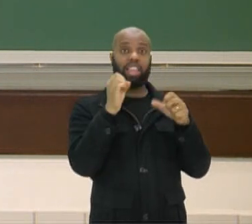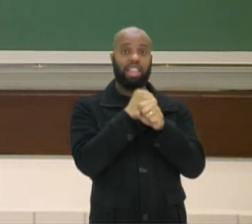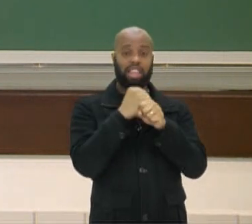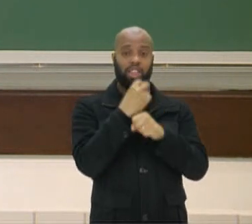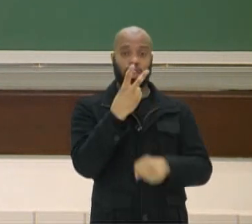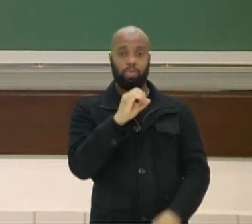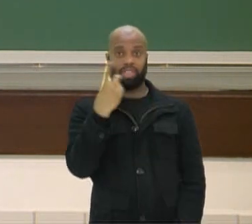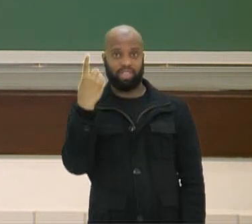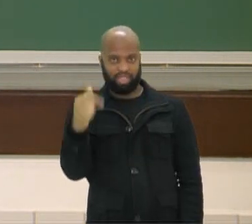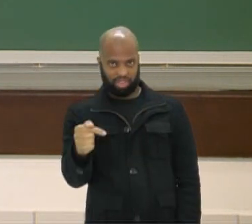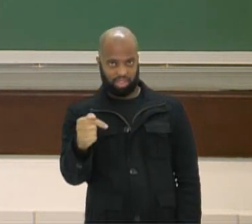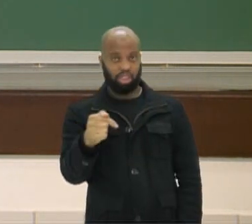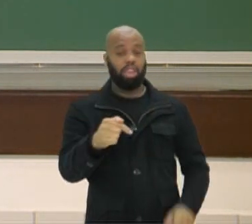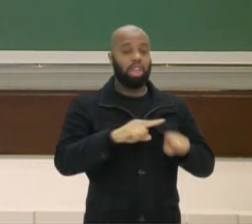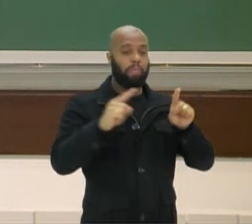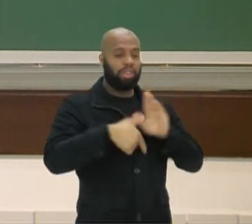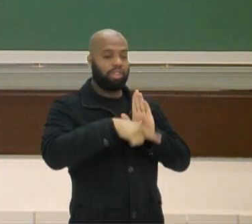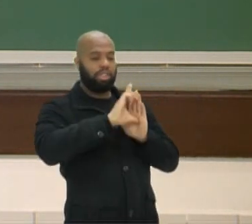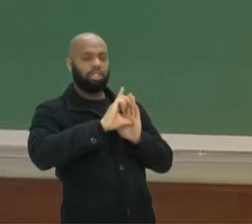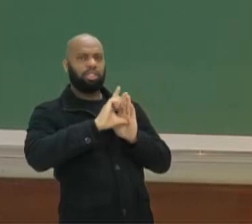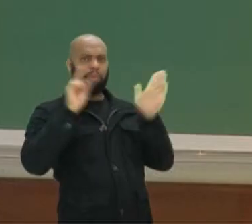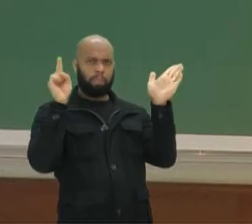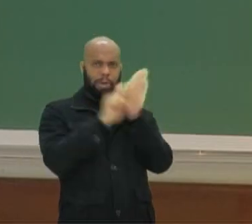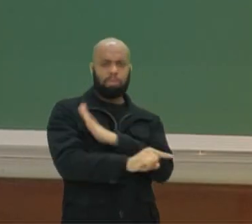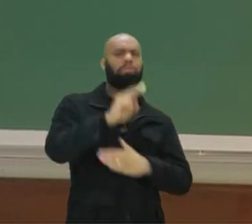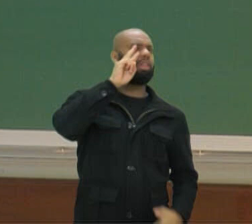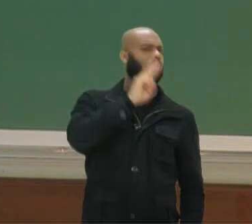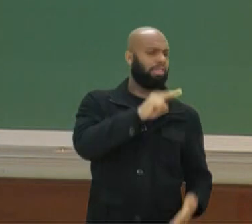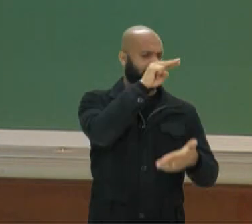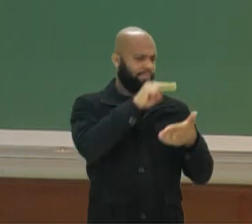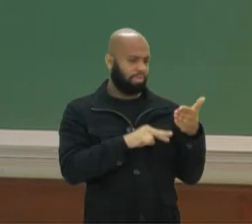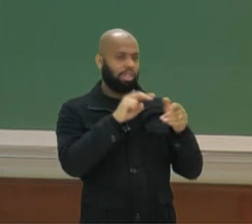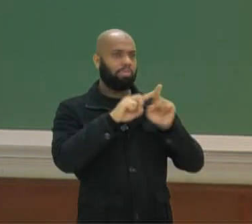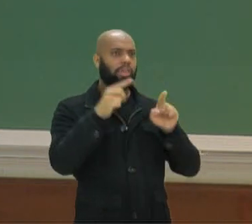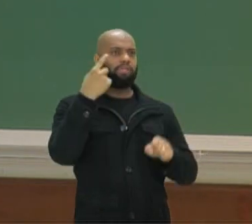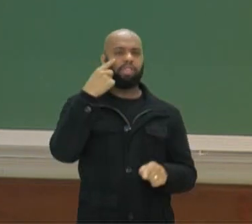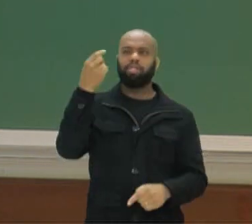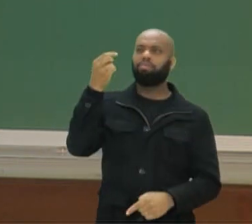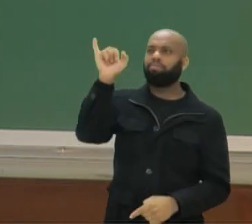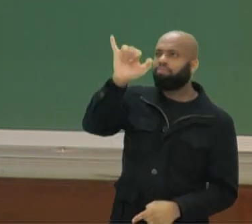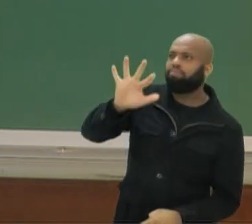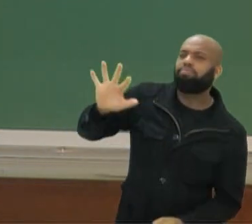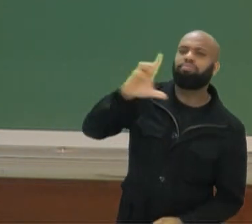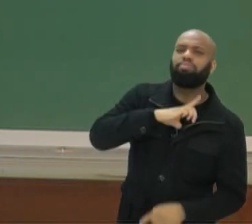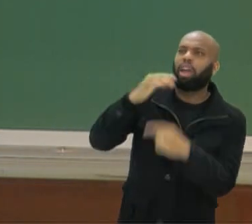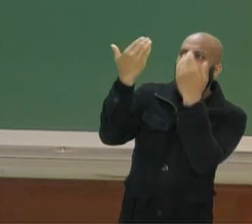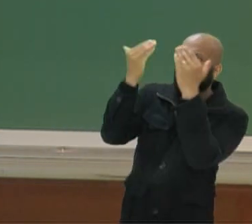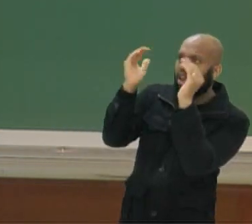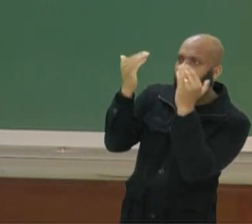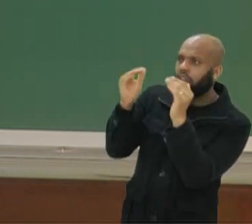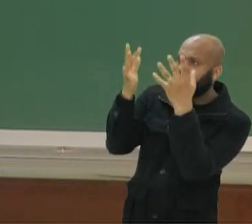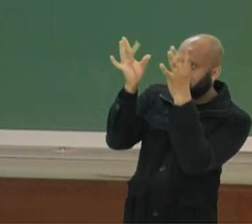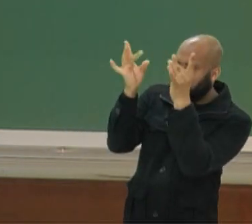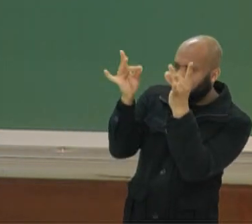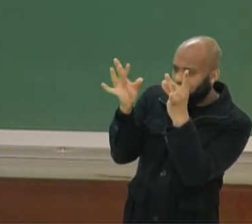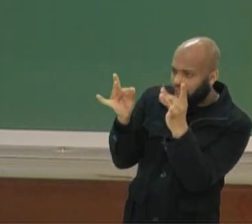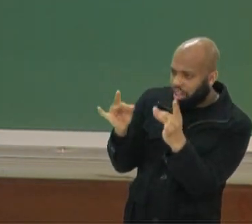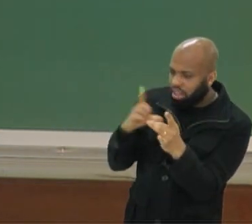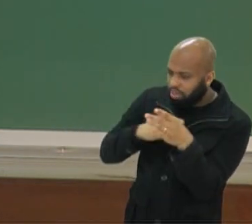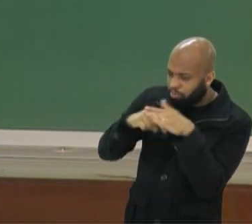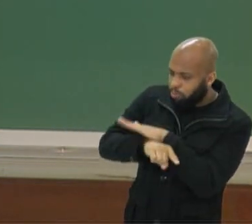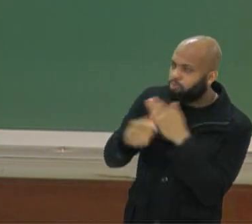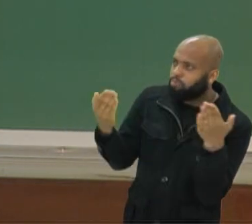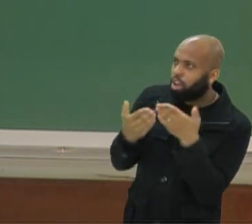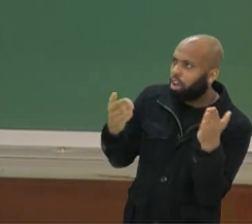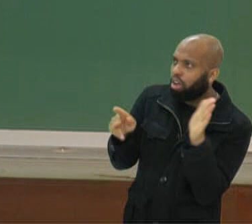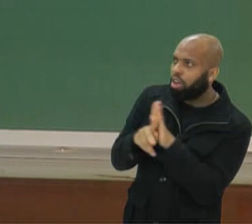2017. Então, antes da gente partir para a questão propriamente dito, bora dar uma analisada mais aprofundada, o que com certeza vai ajudar a